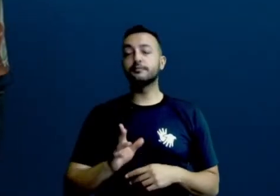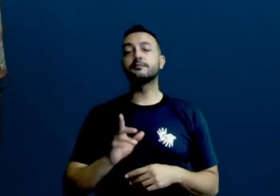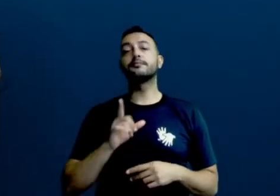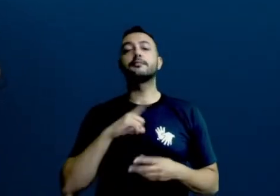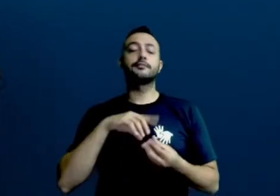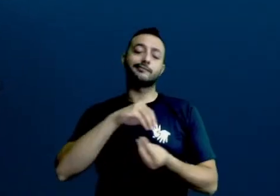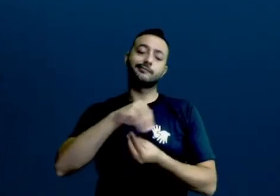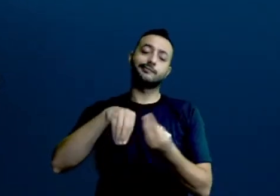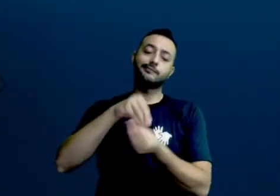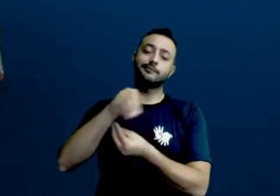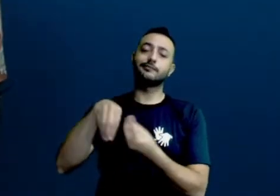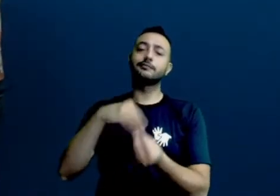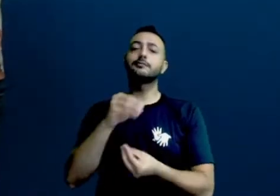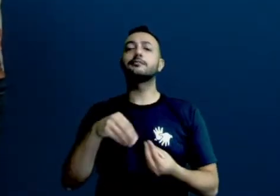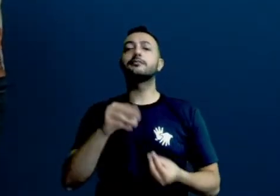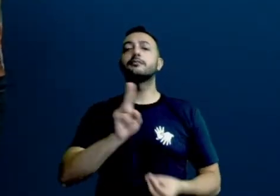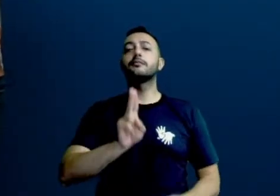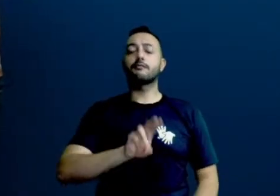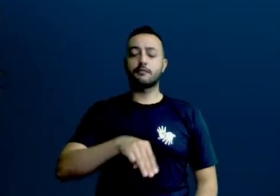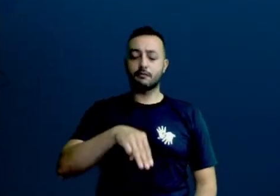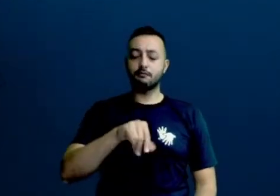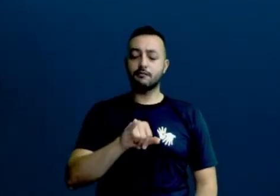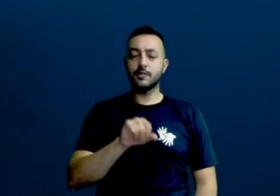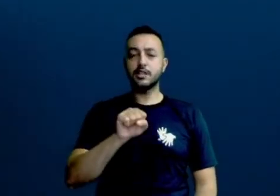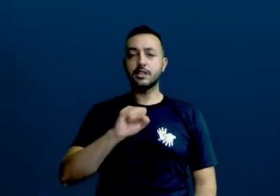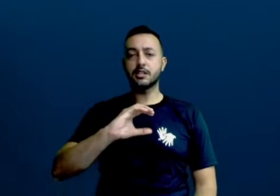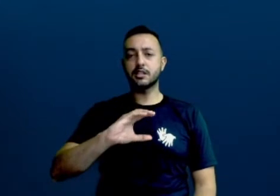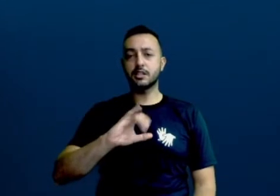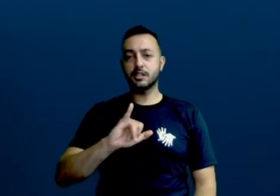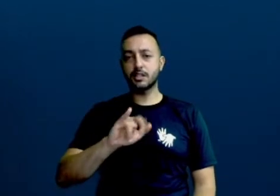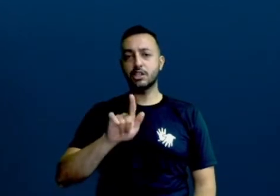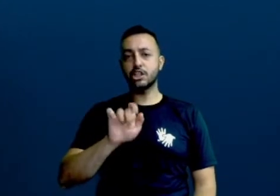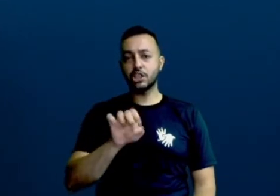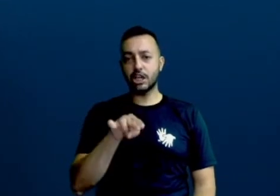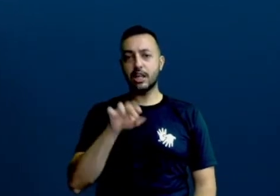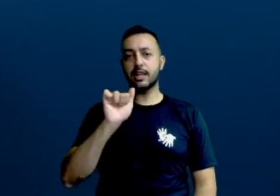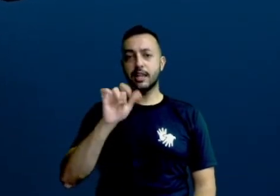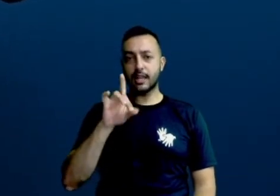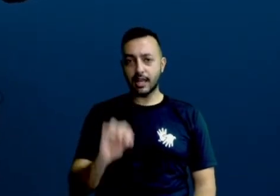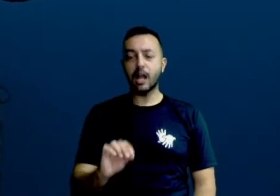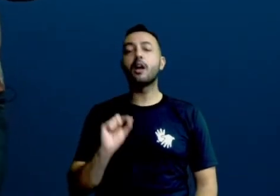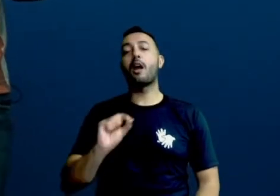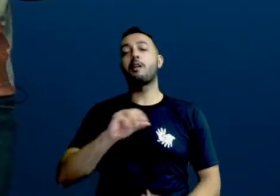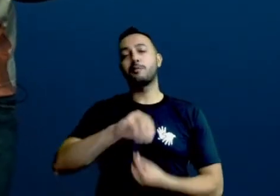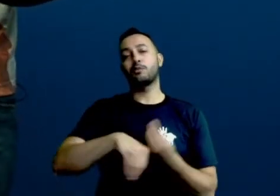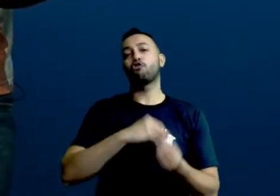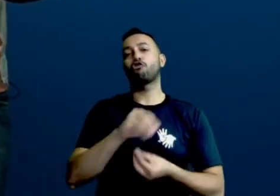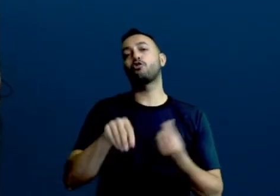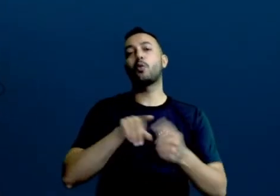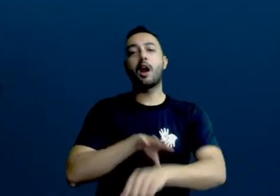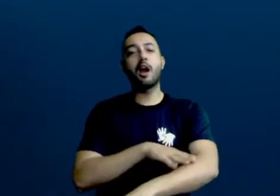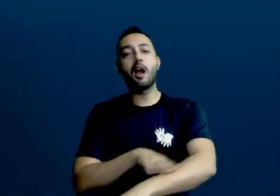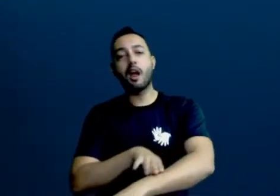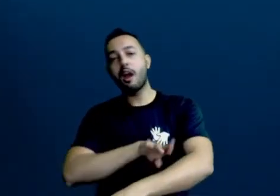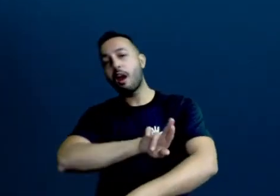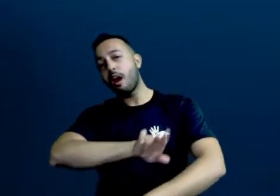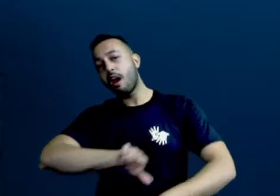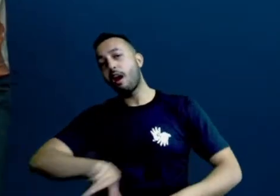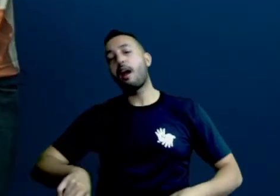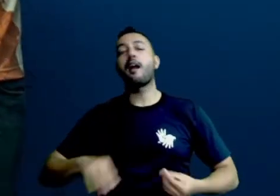miscigenado e o que venha ser um povo miscigenado é um povo que tem uma mistura de raças né